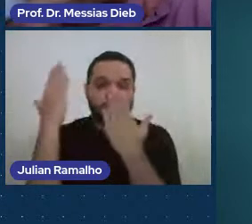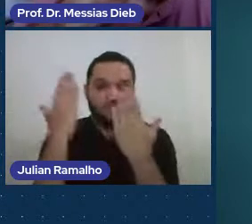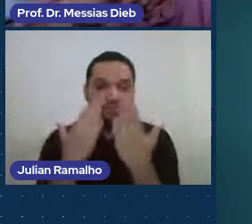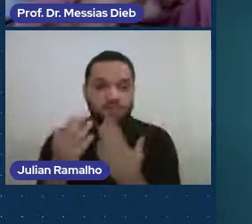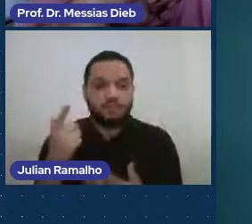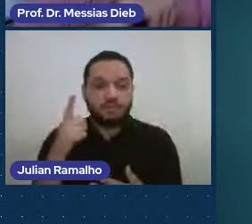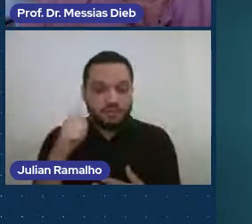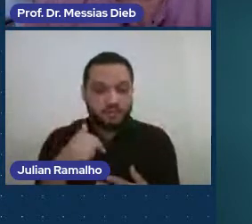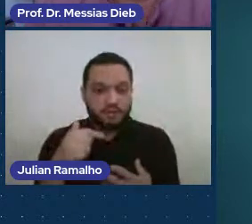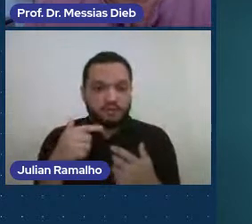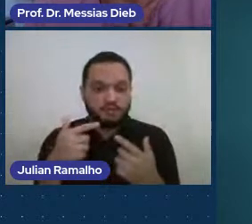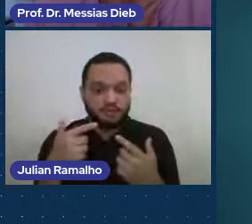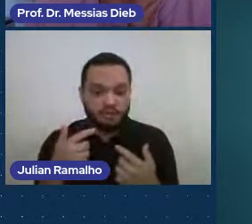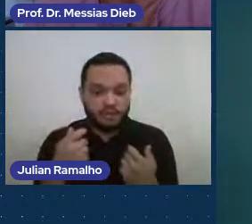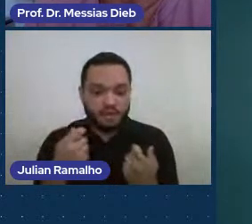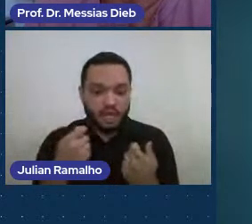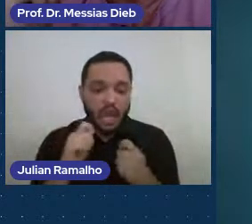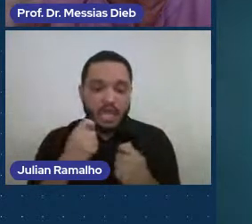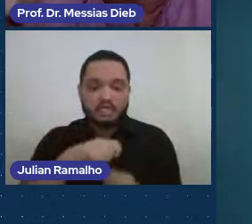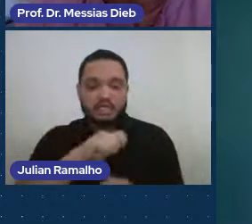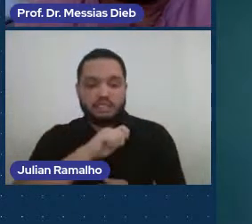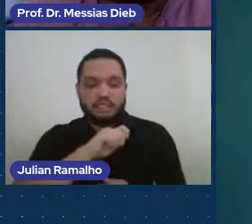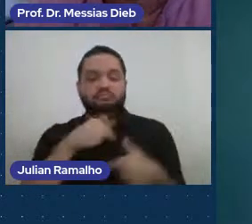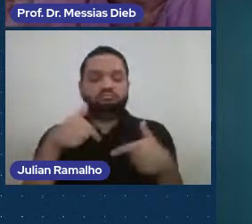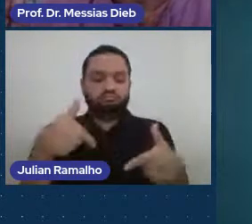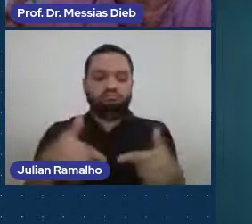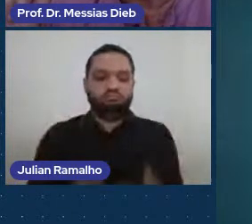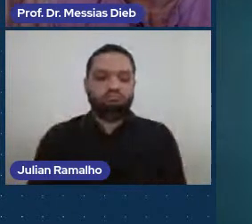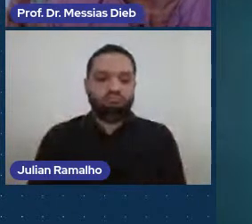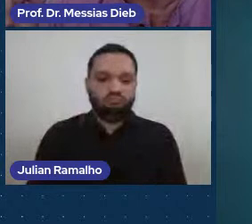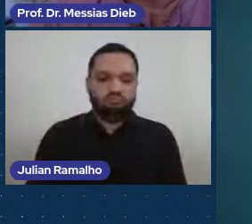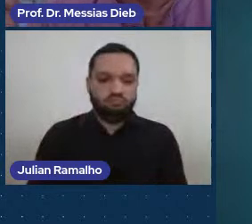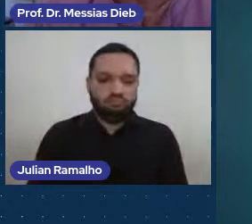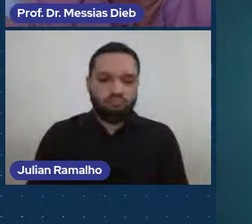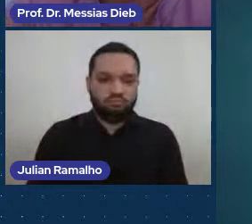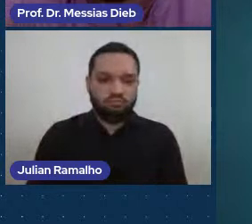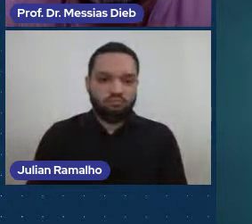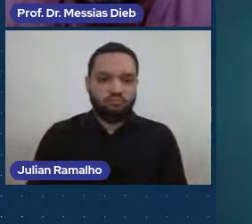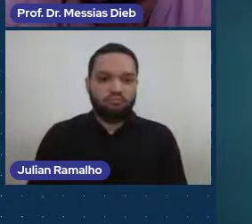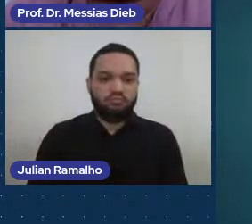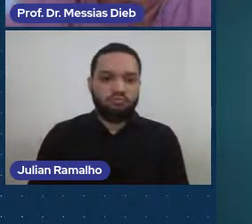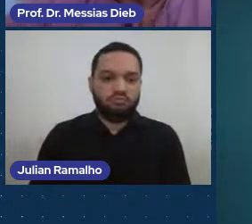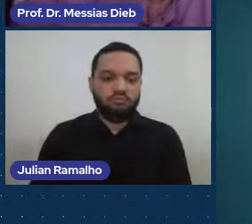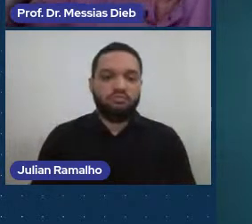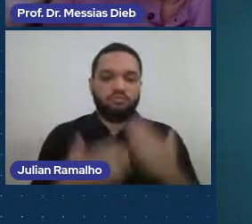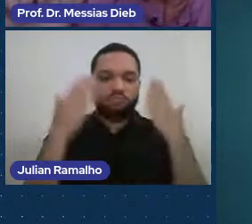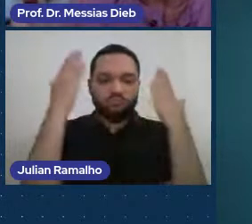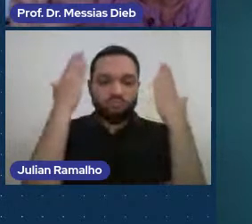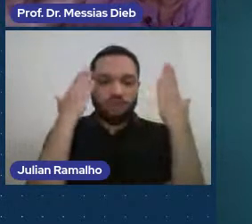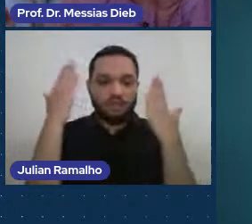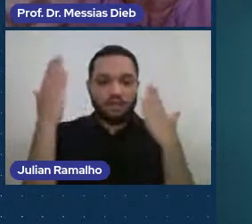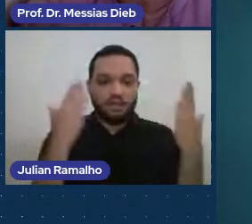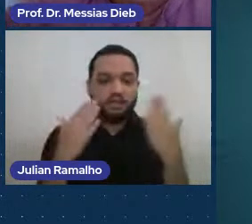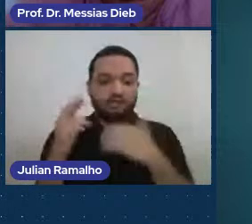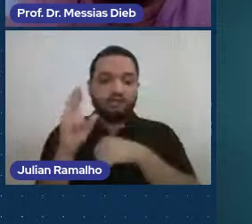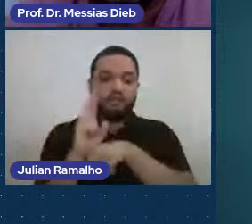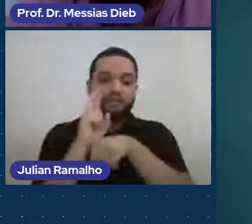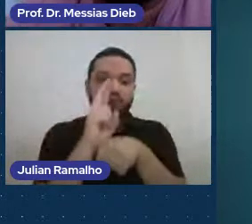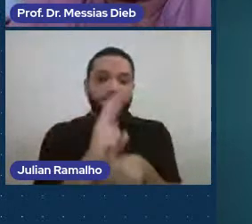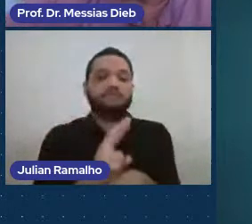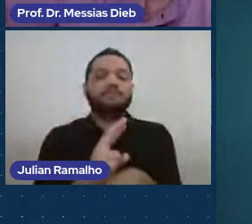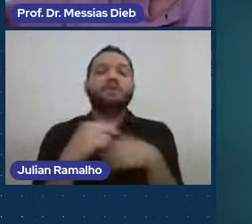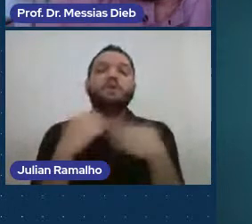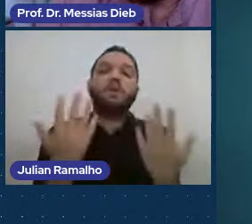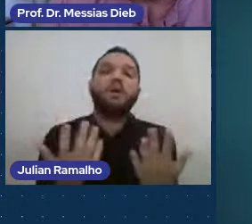ações. Lá naquele outro exemplo, quando eu digo analisar a representação. Então, eu já digo qual é o